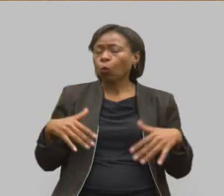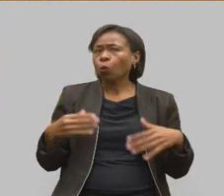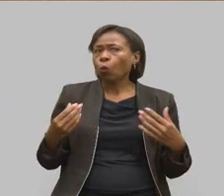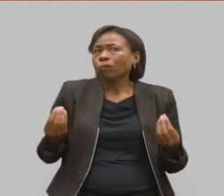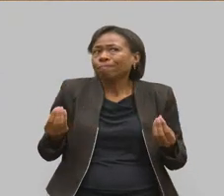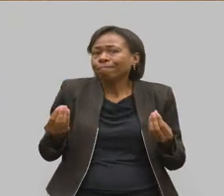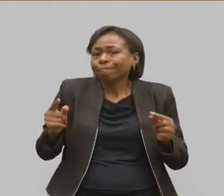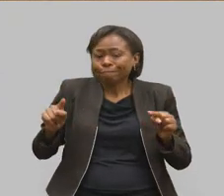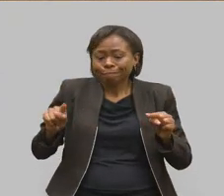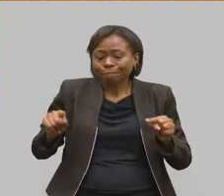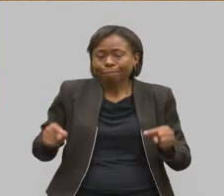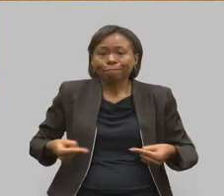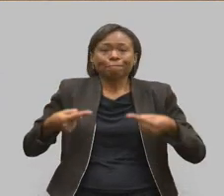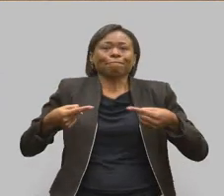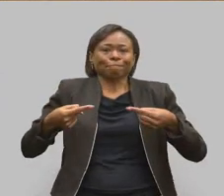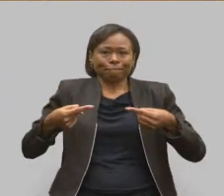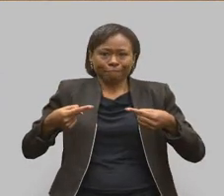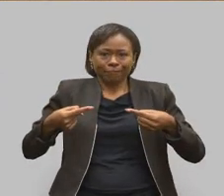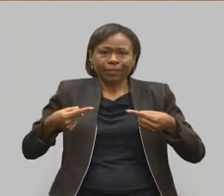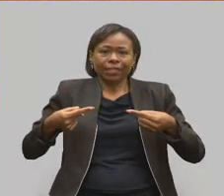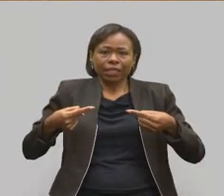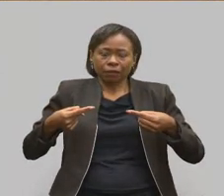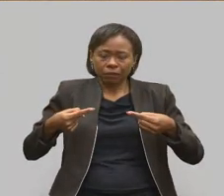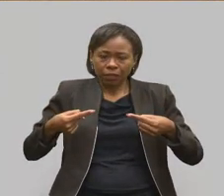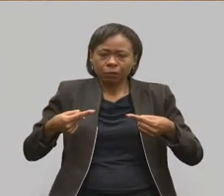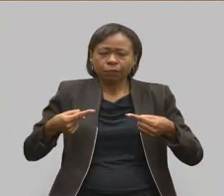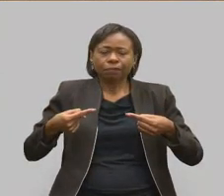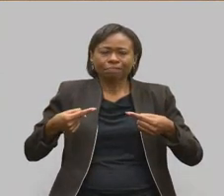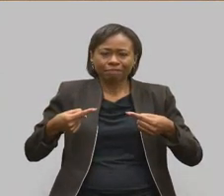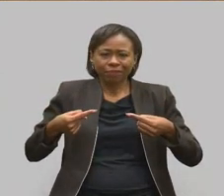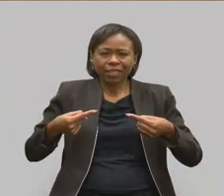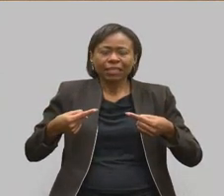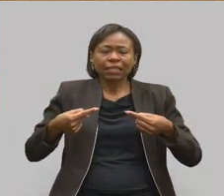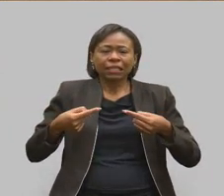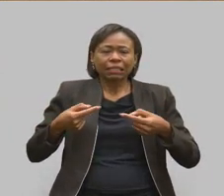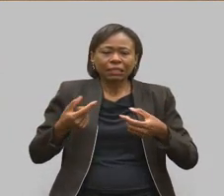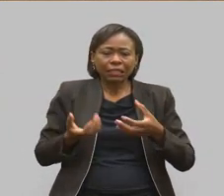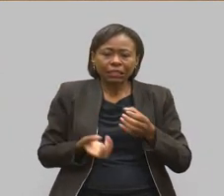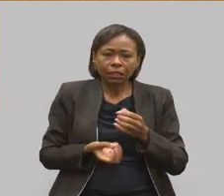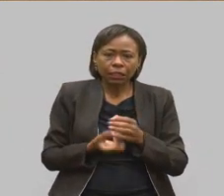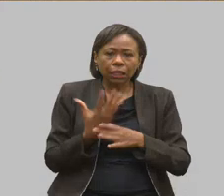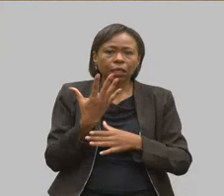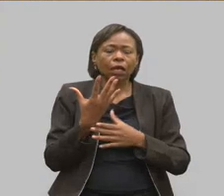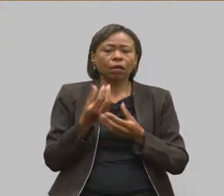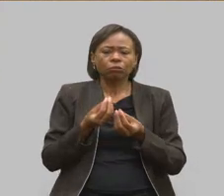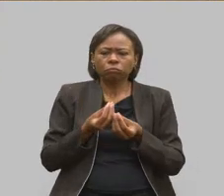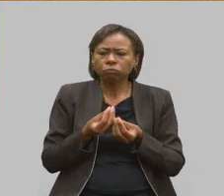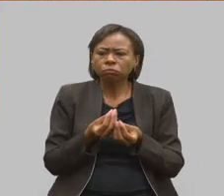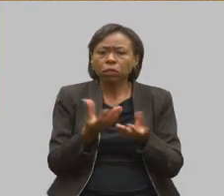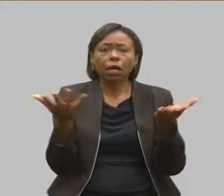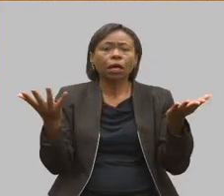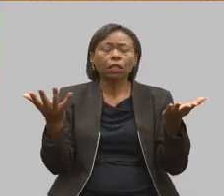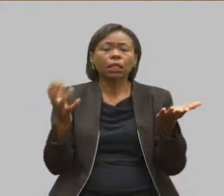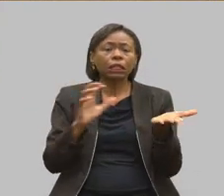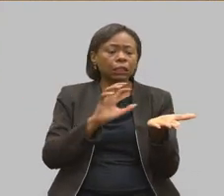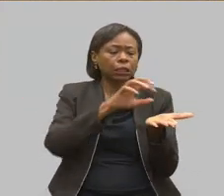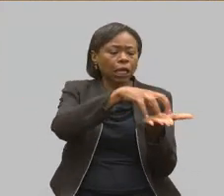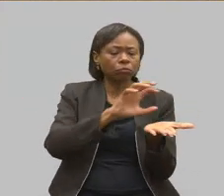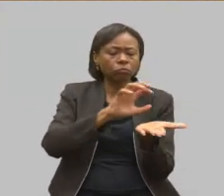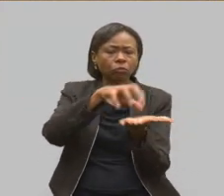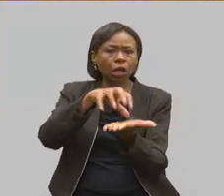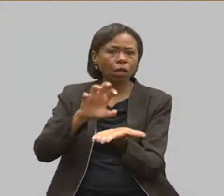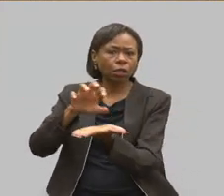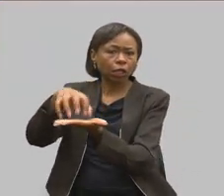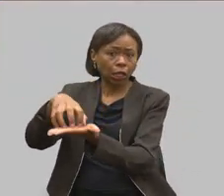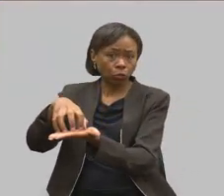que é construção proliferação distribuição não de grandes centros de